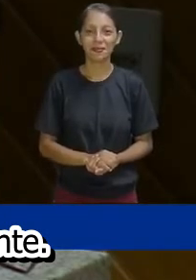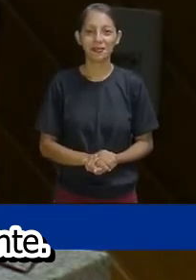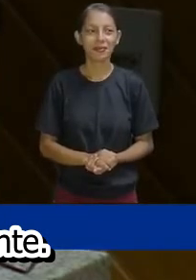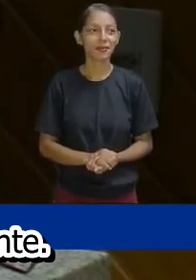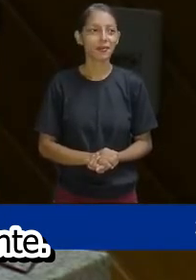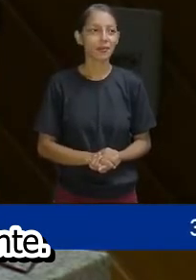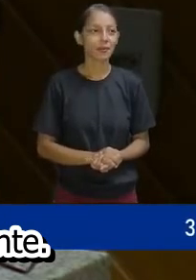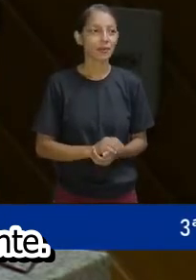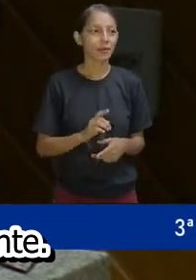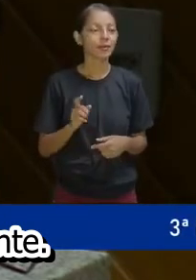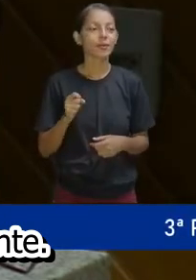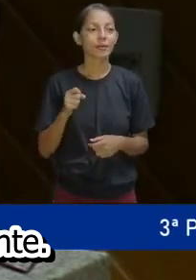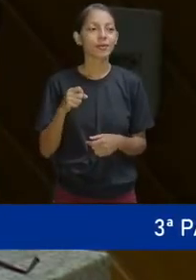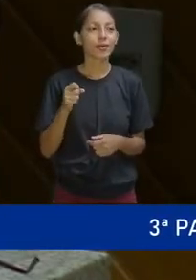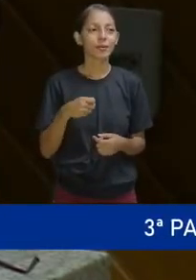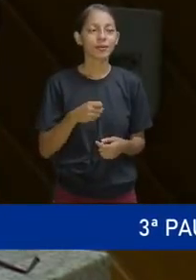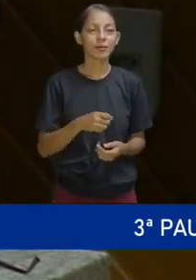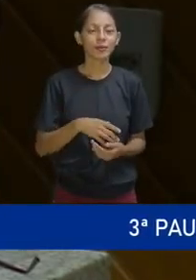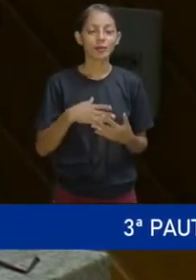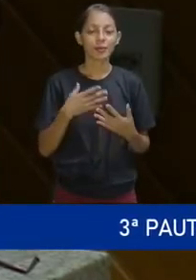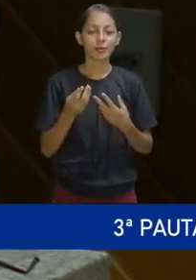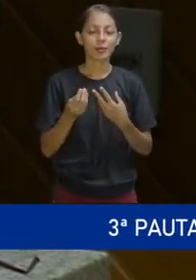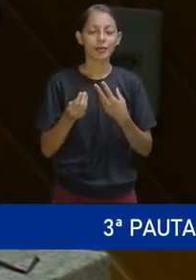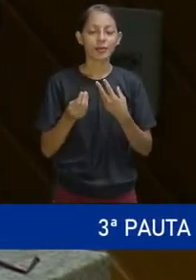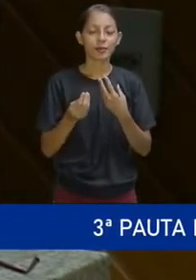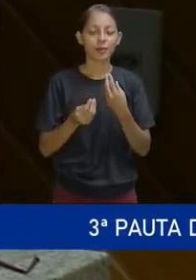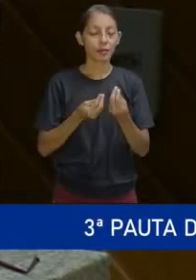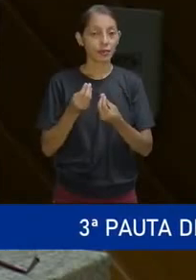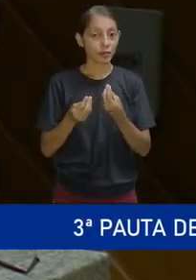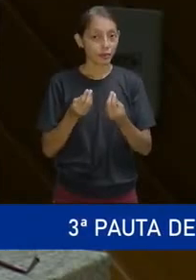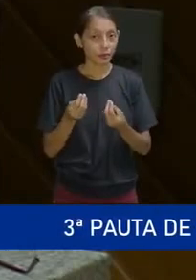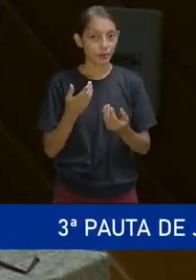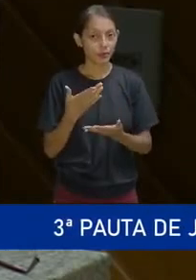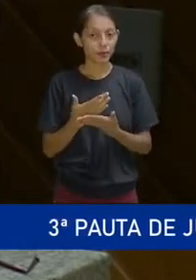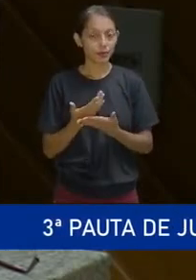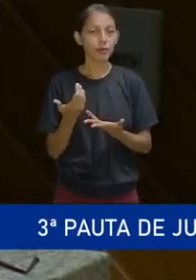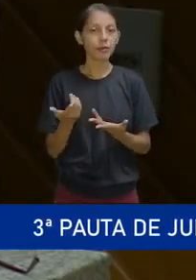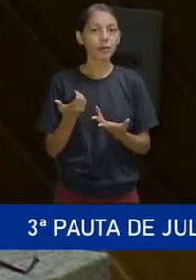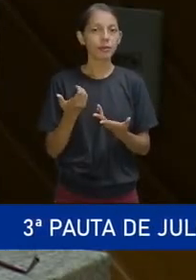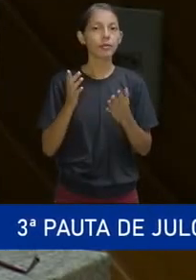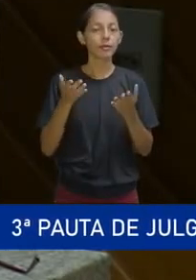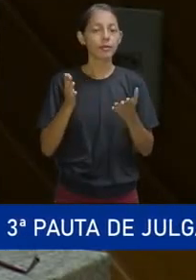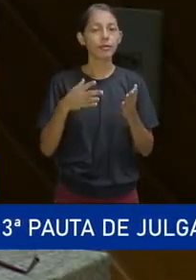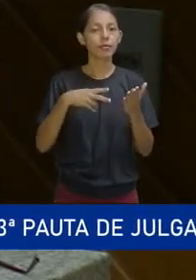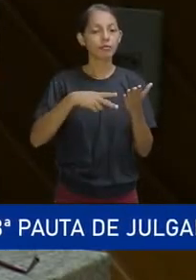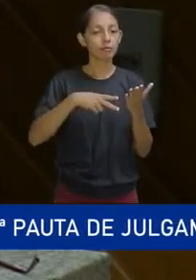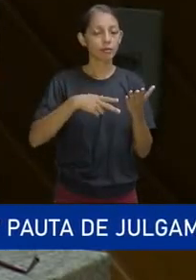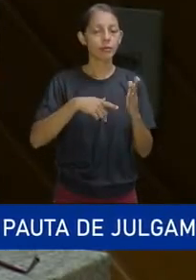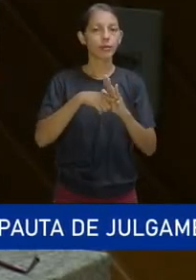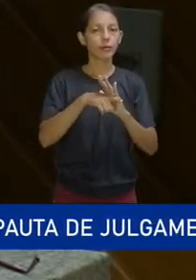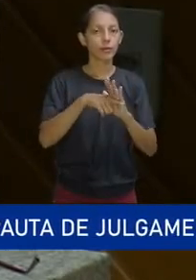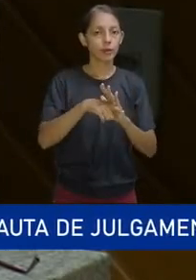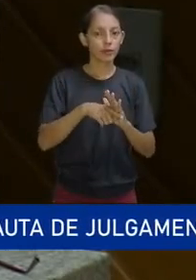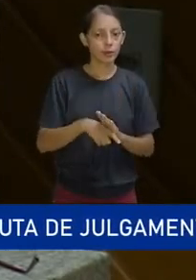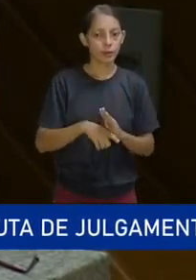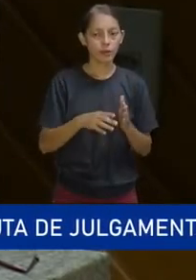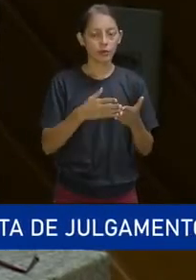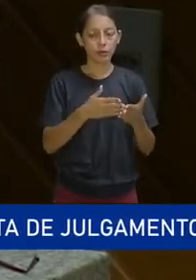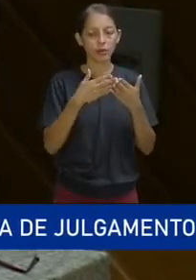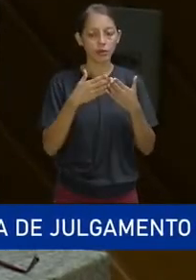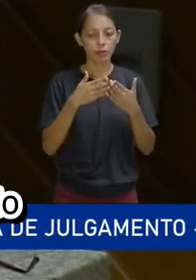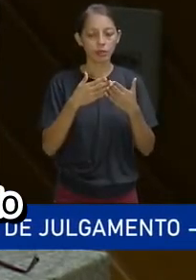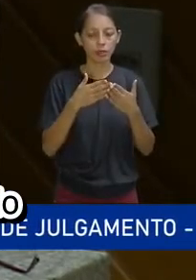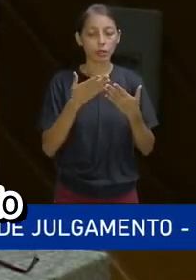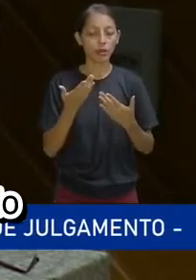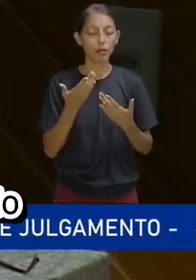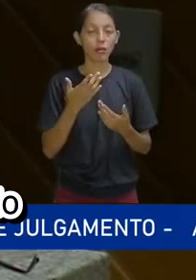e a voluntariedade do acordante. Assim sendo, a almejada revisão dos termos deve ser requerida não ao